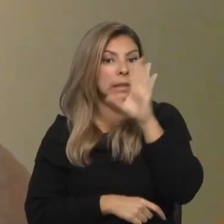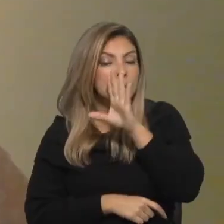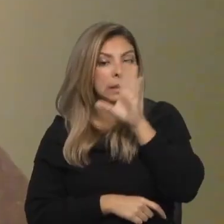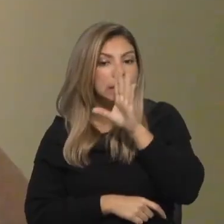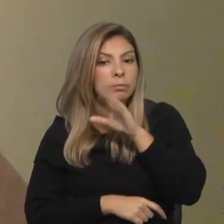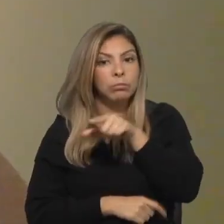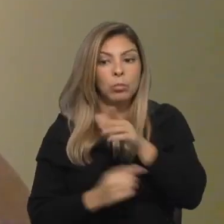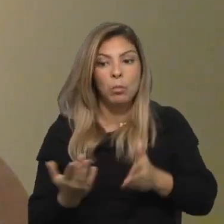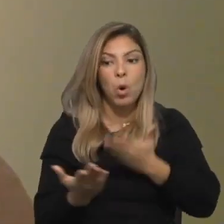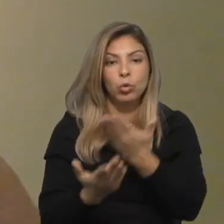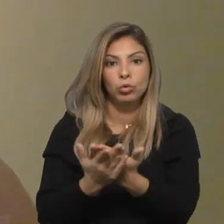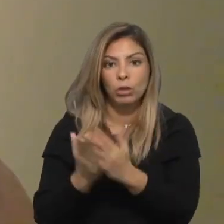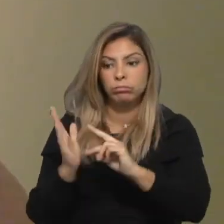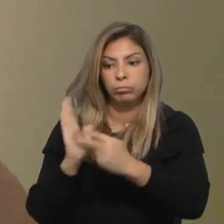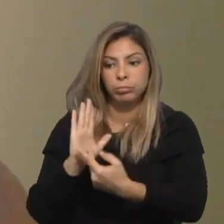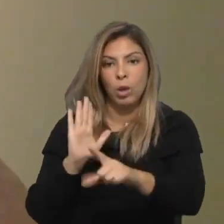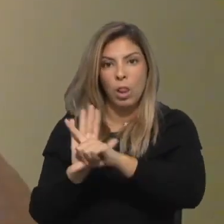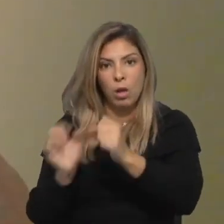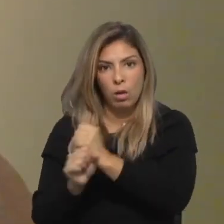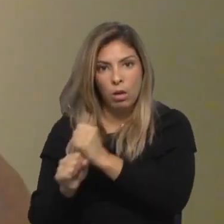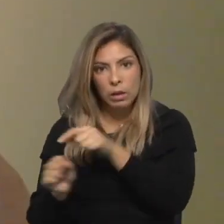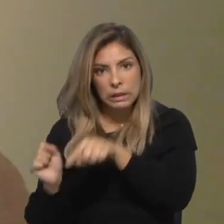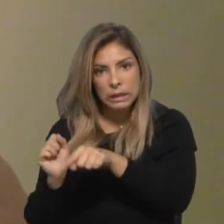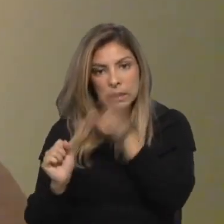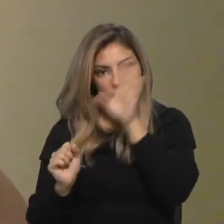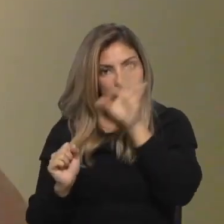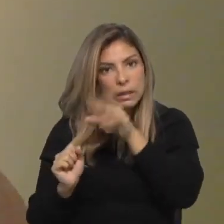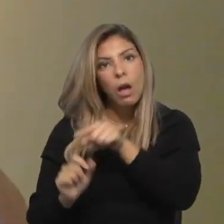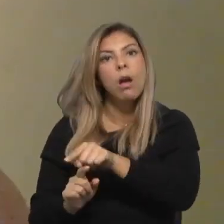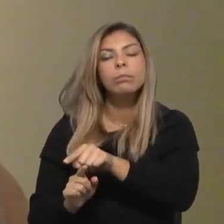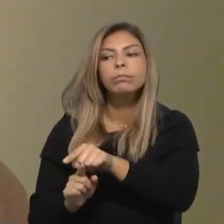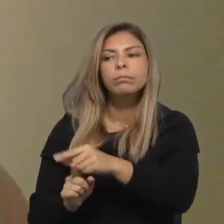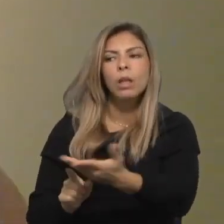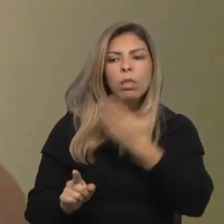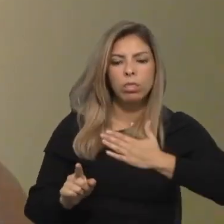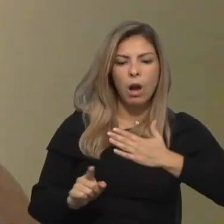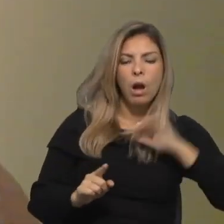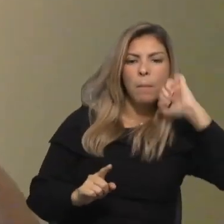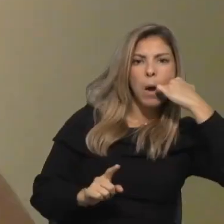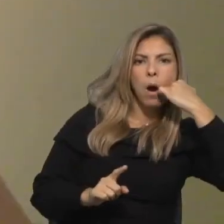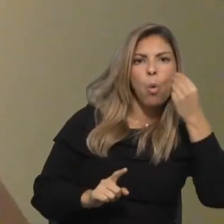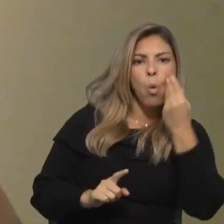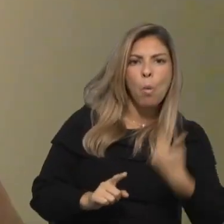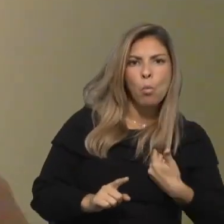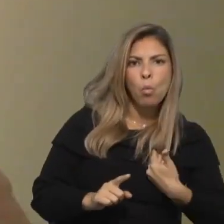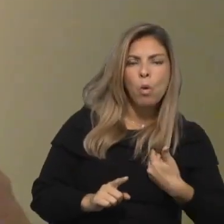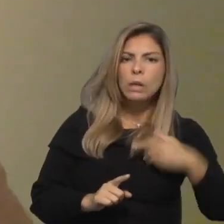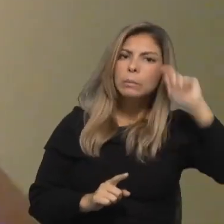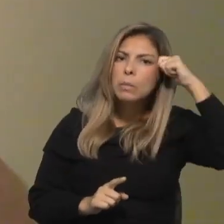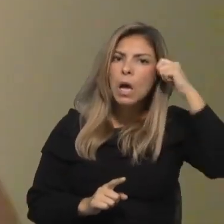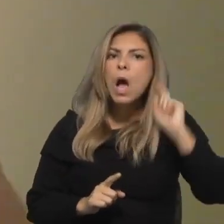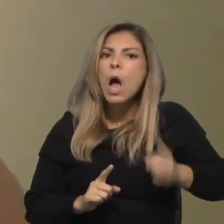esta proposta de alteração à lei laboral, de que forma é que nos vai afetar, como é que nos vai afetar, o que é que nós podemos